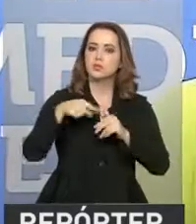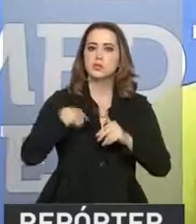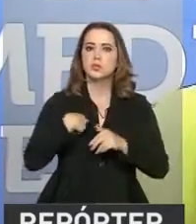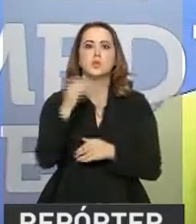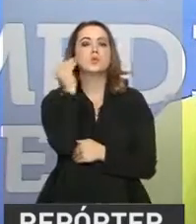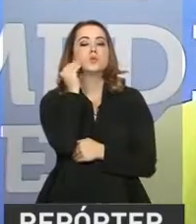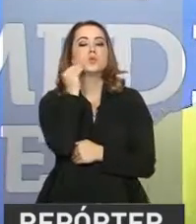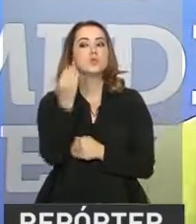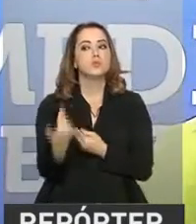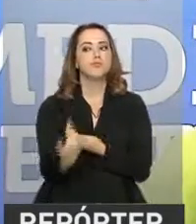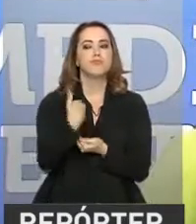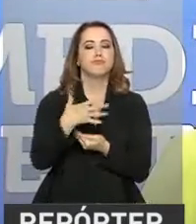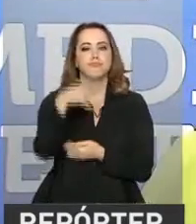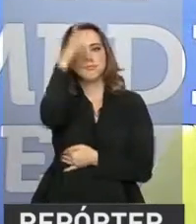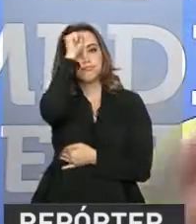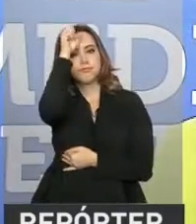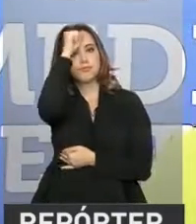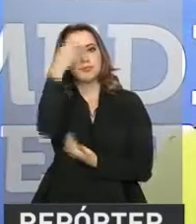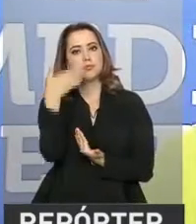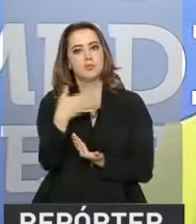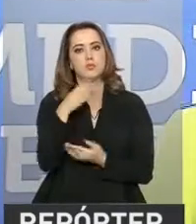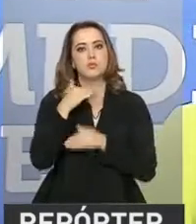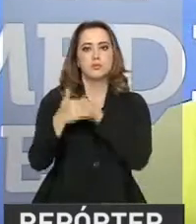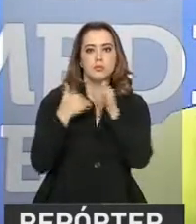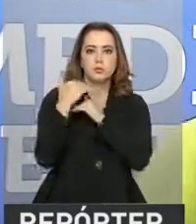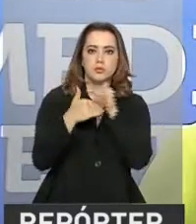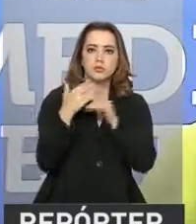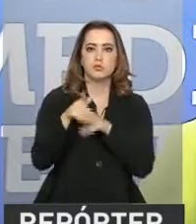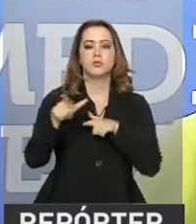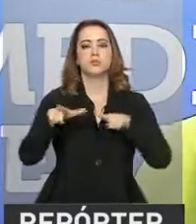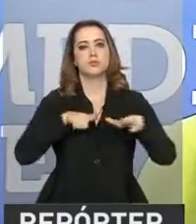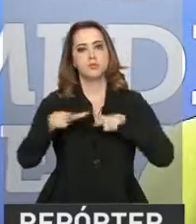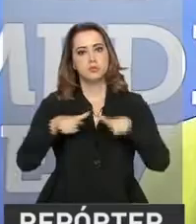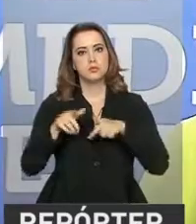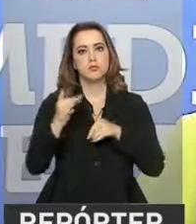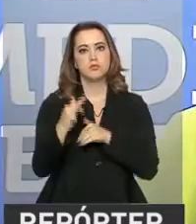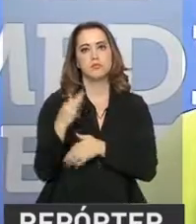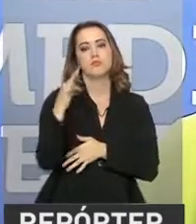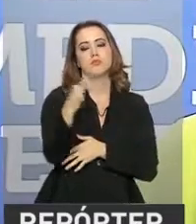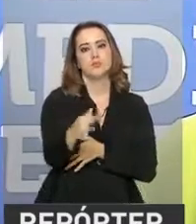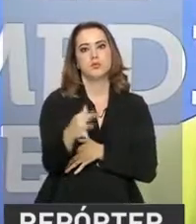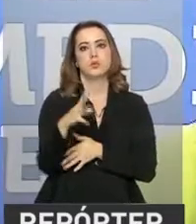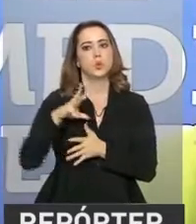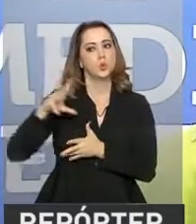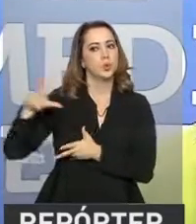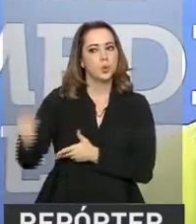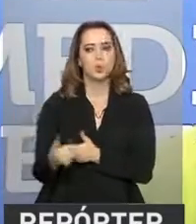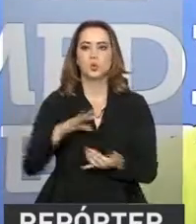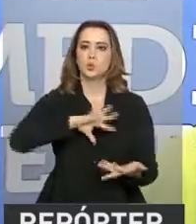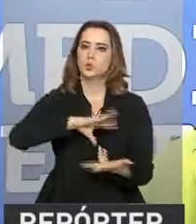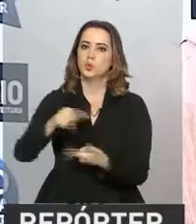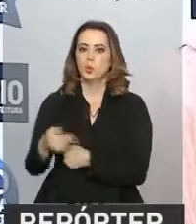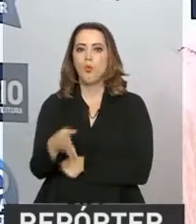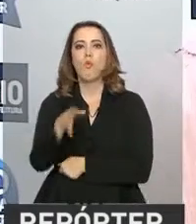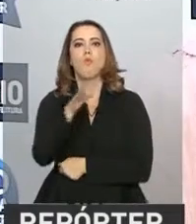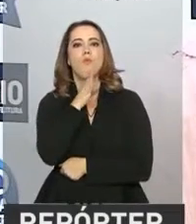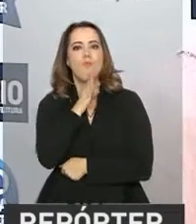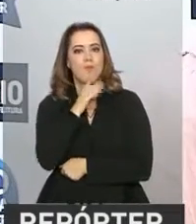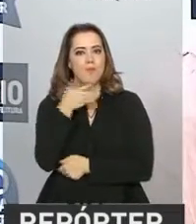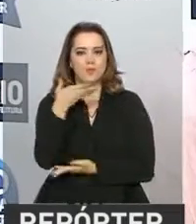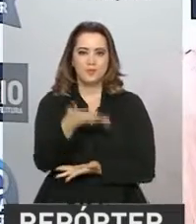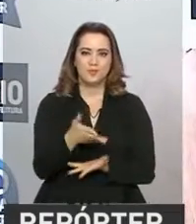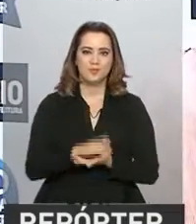estou agregando aqui nas Olimpíadas, eu posso estar trazendo para o mercado de trabalho todo esse mundo que eu estou adquirindo de conhecimento. O